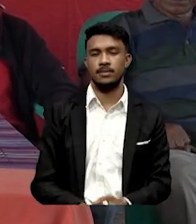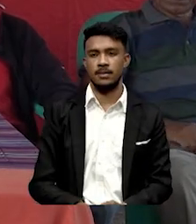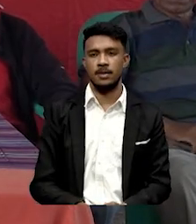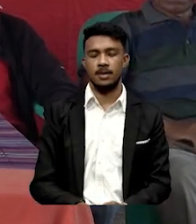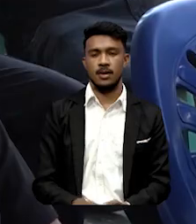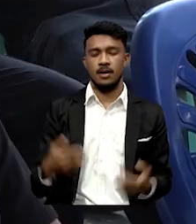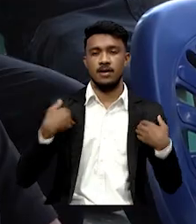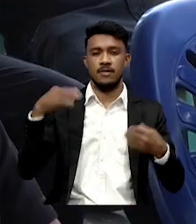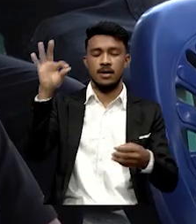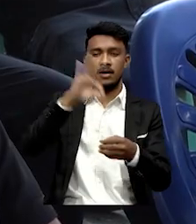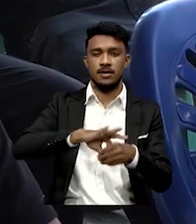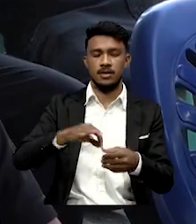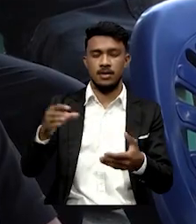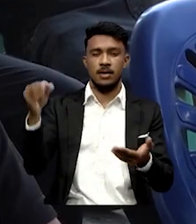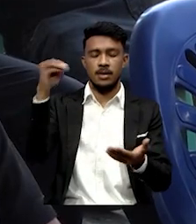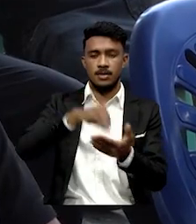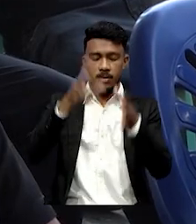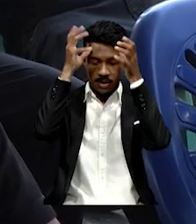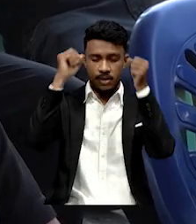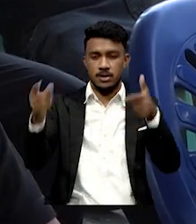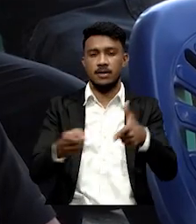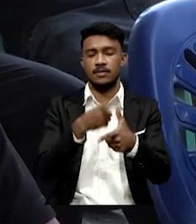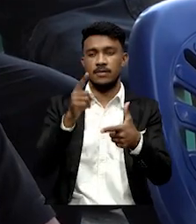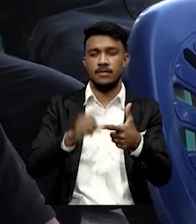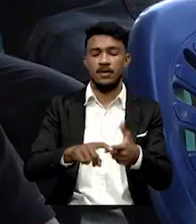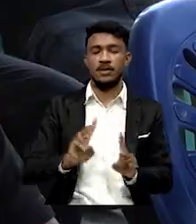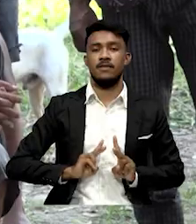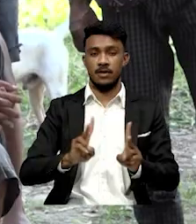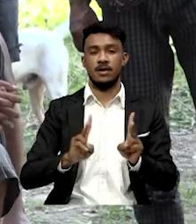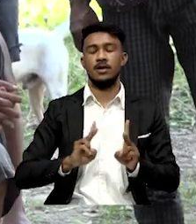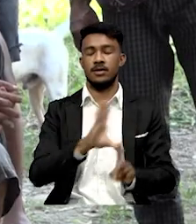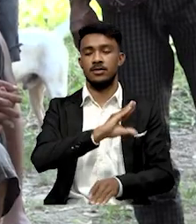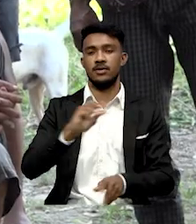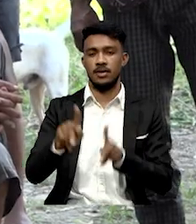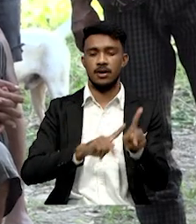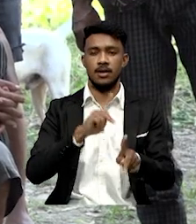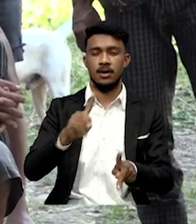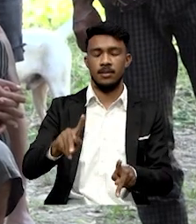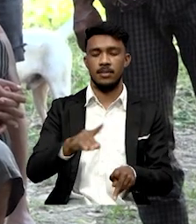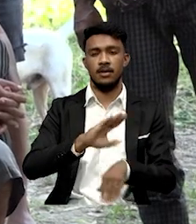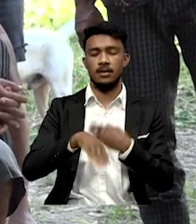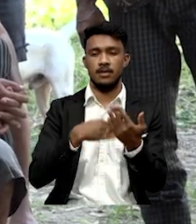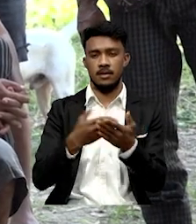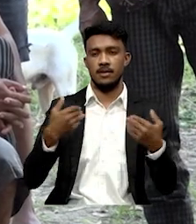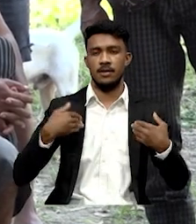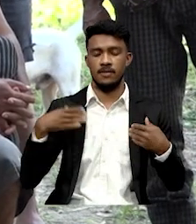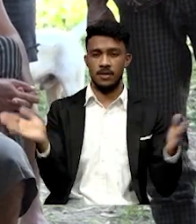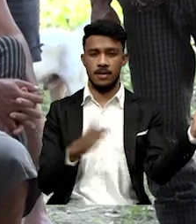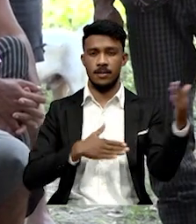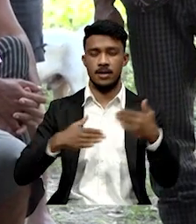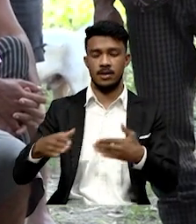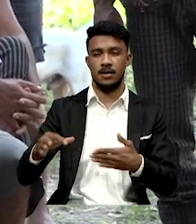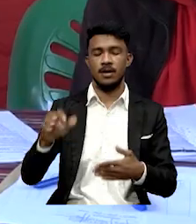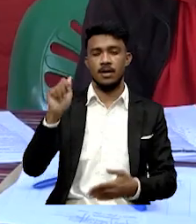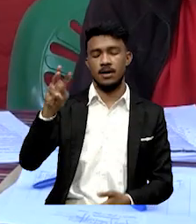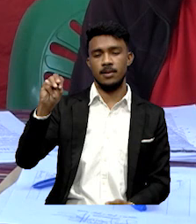eleição presidencial segunda volta, ativista veteranos, trabalhador no povo Maubere, nebe hamahang an e a frente ampla,